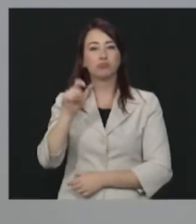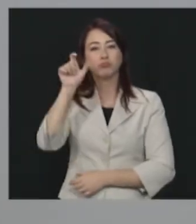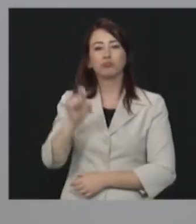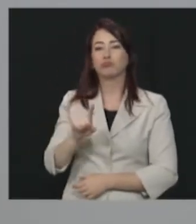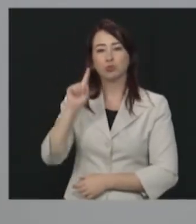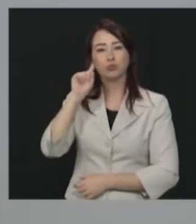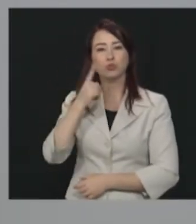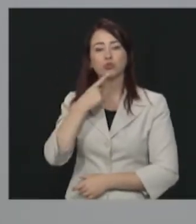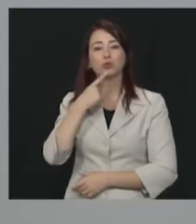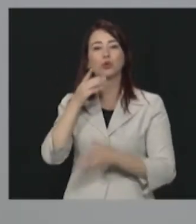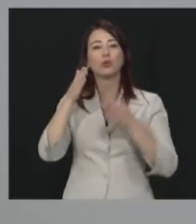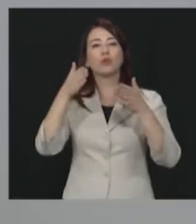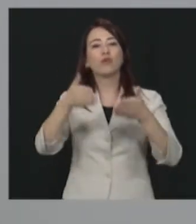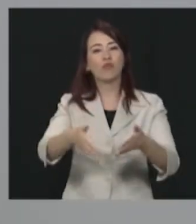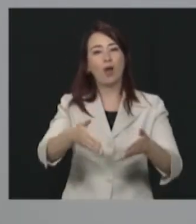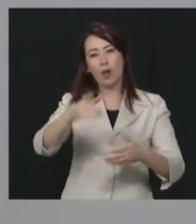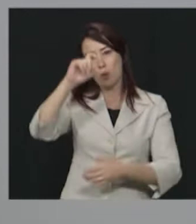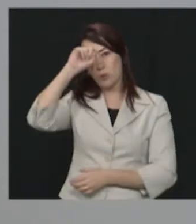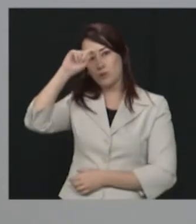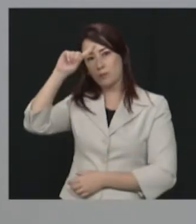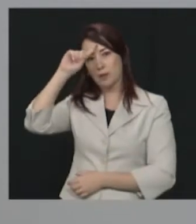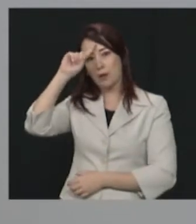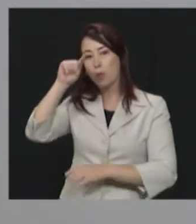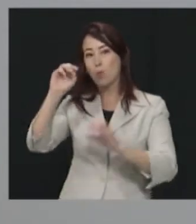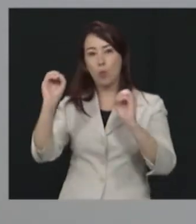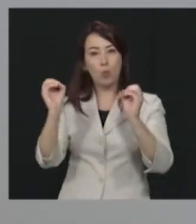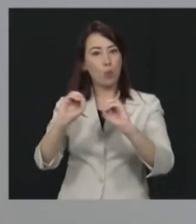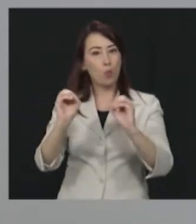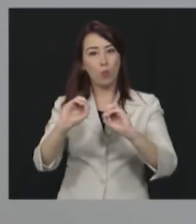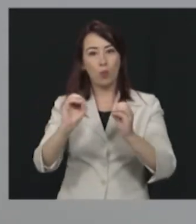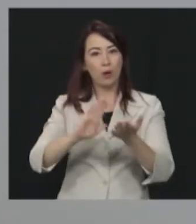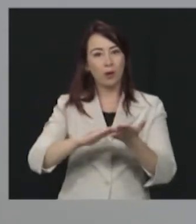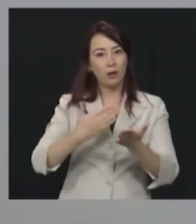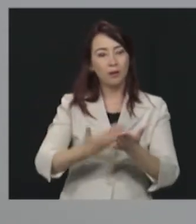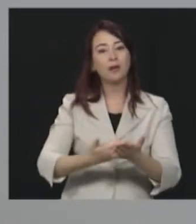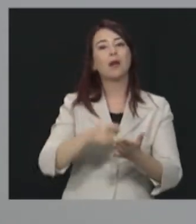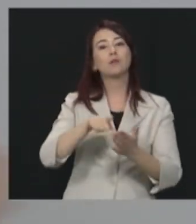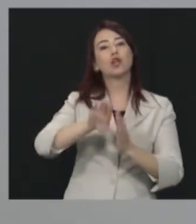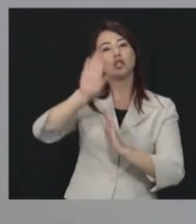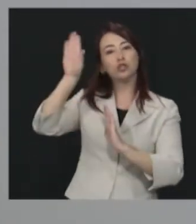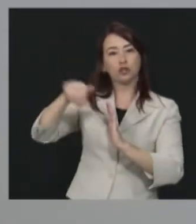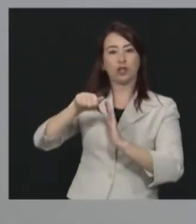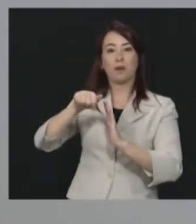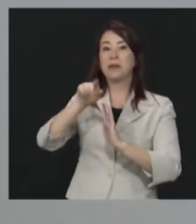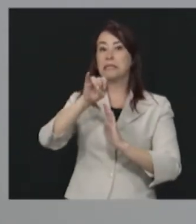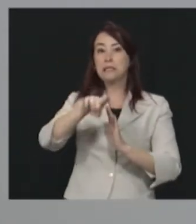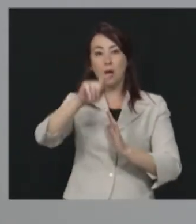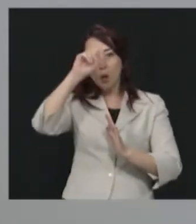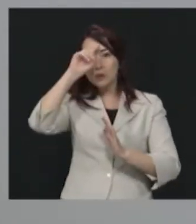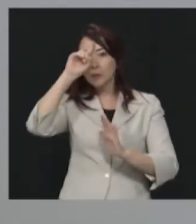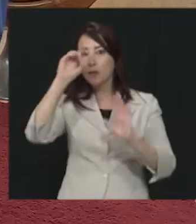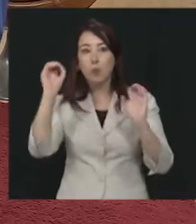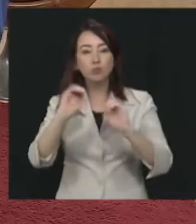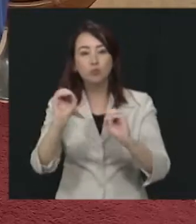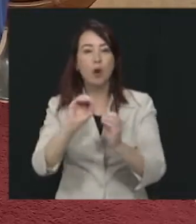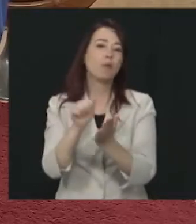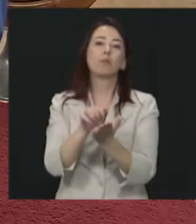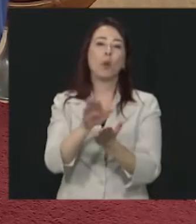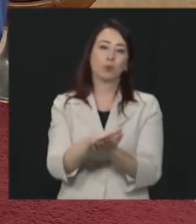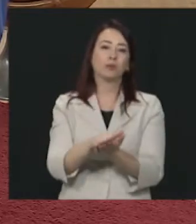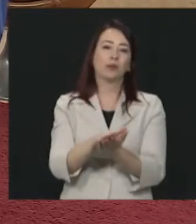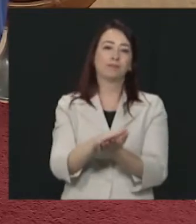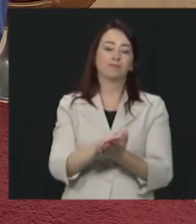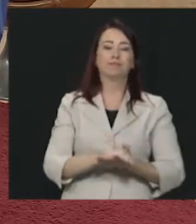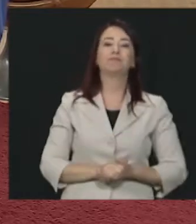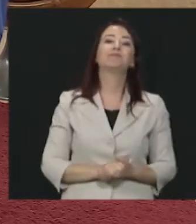chega no hospital e não tem um intérprete, ele aciona o Estado, o hospital é multado. Entendi. E aqui no Brasil, como é que